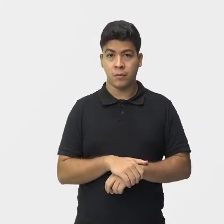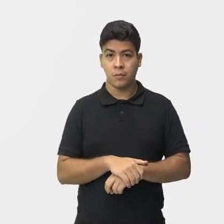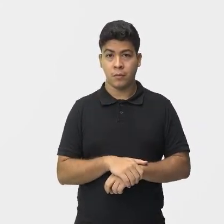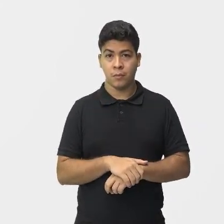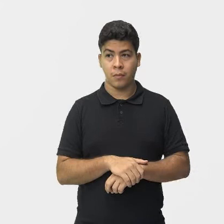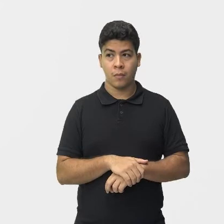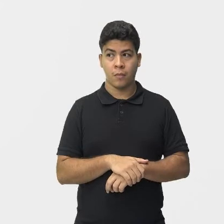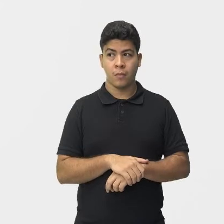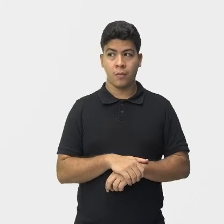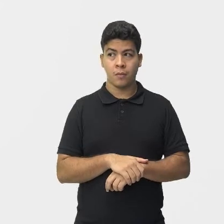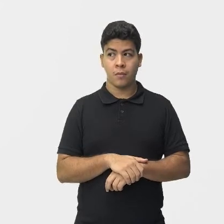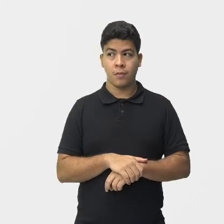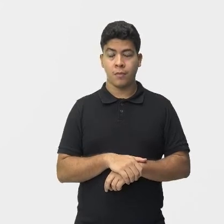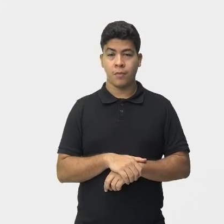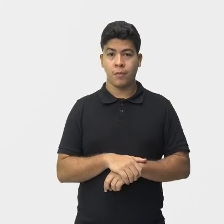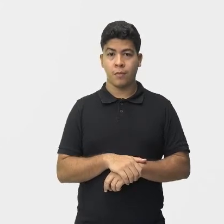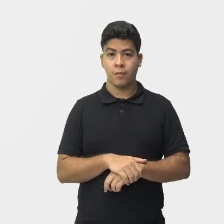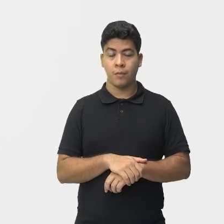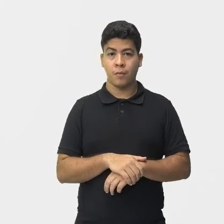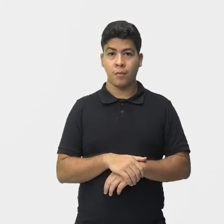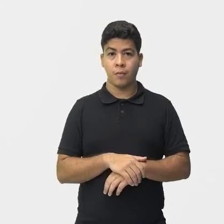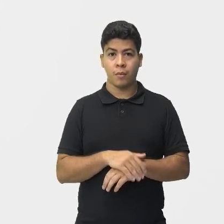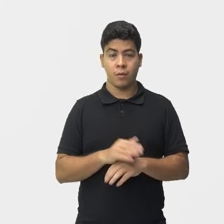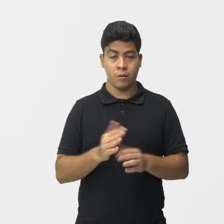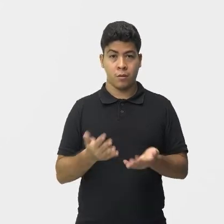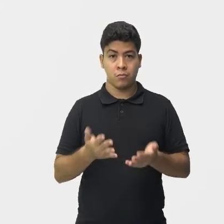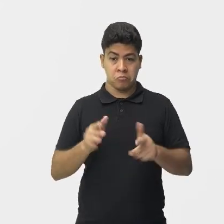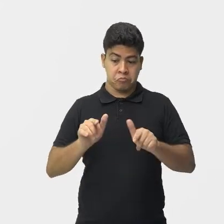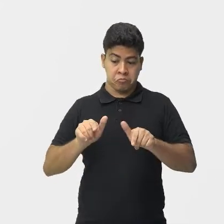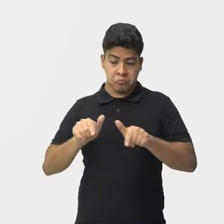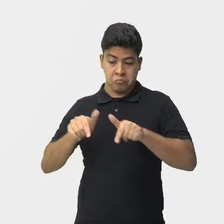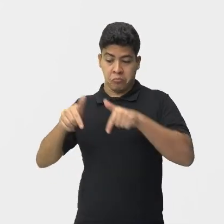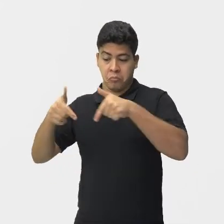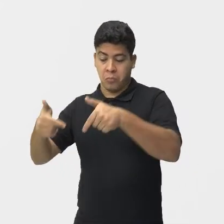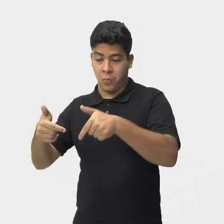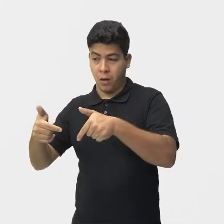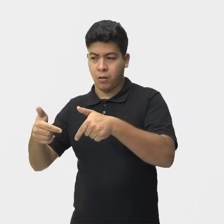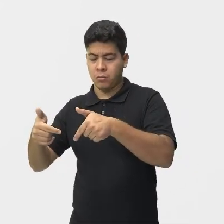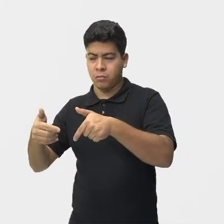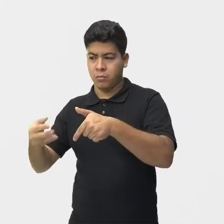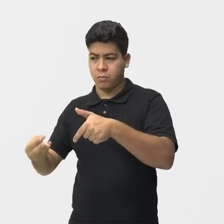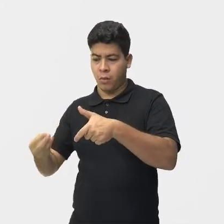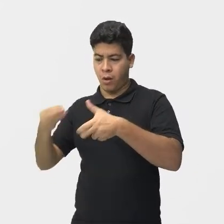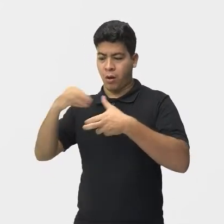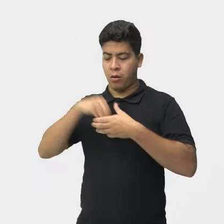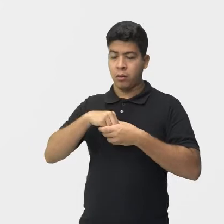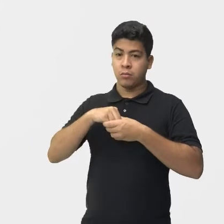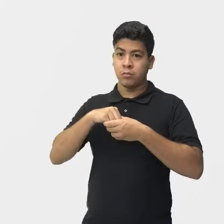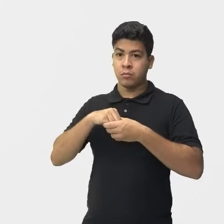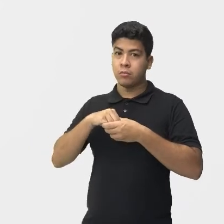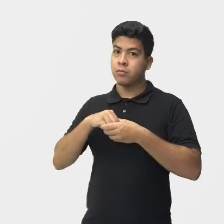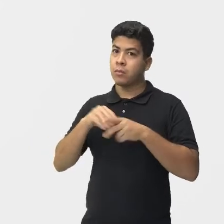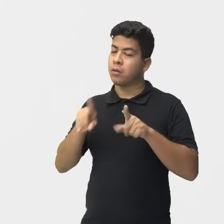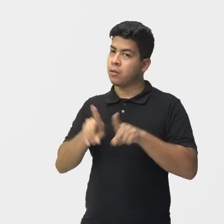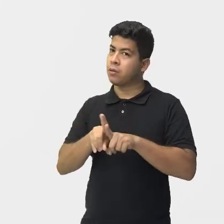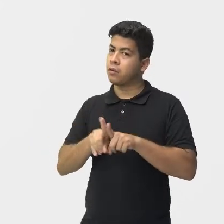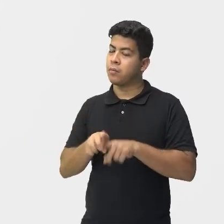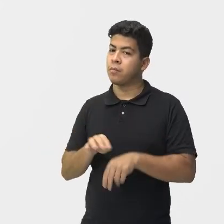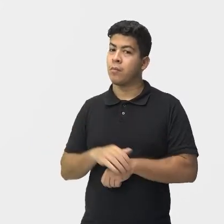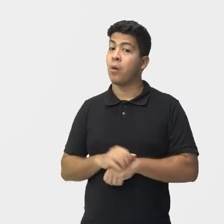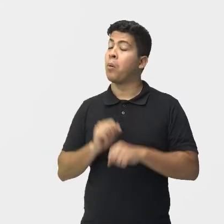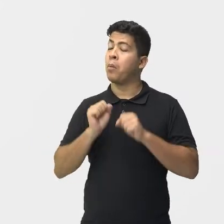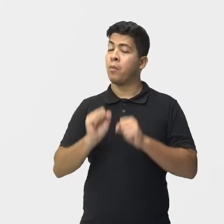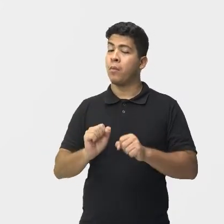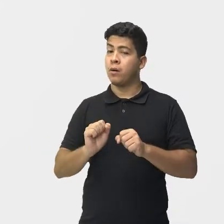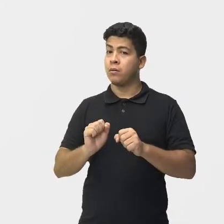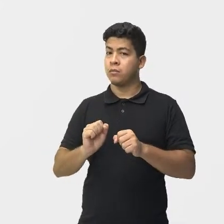trabalho realizado ou recebido por uma transformação, eu posso calcular a área do